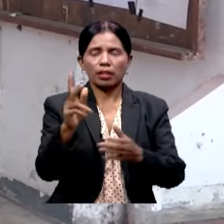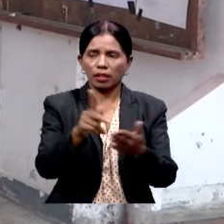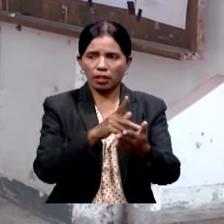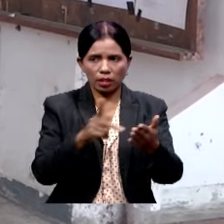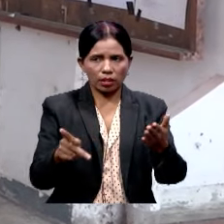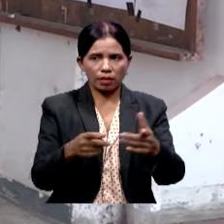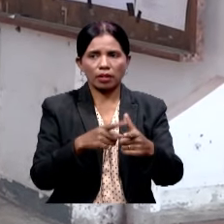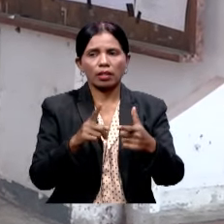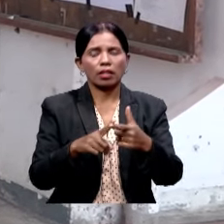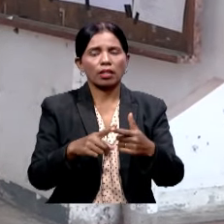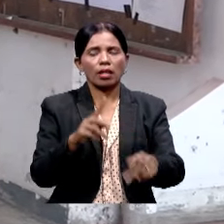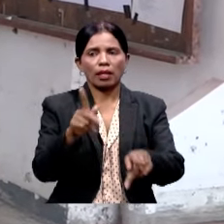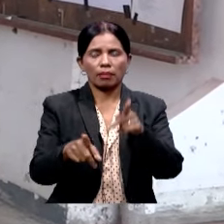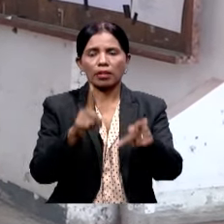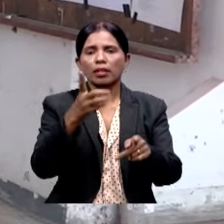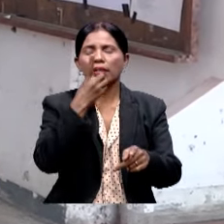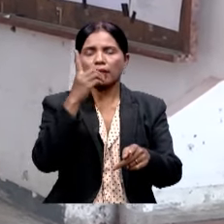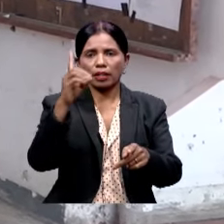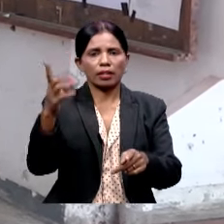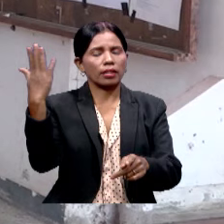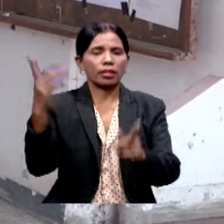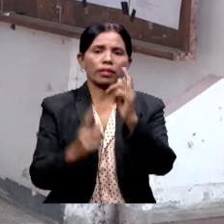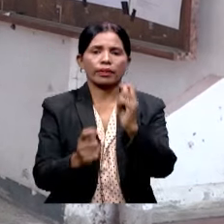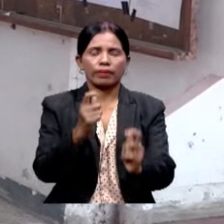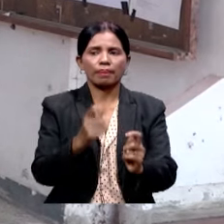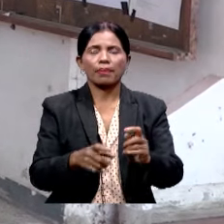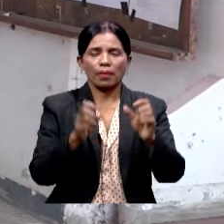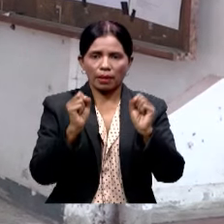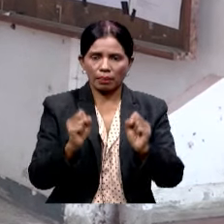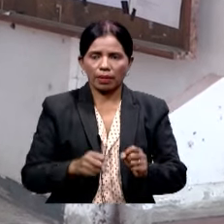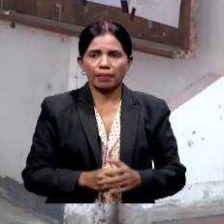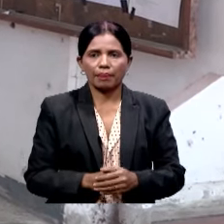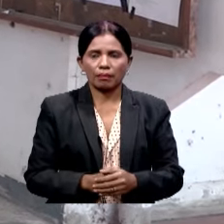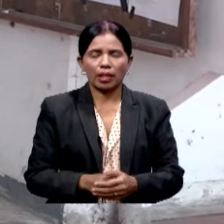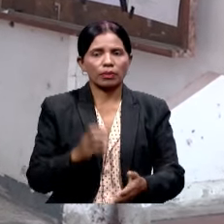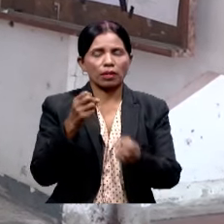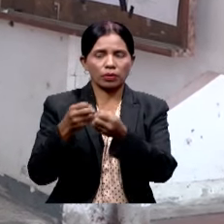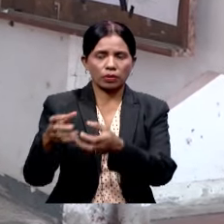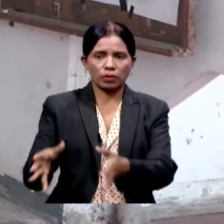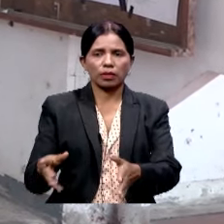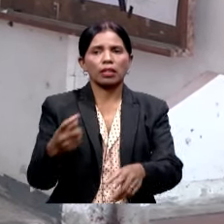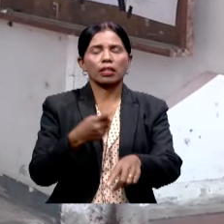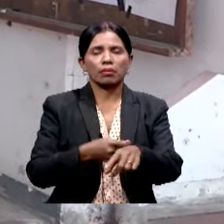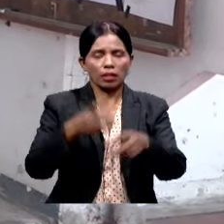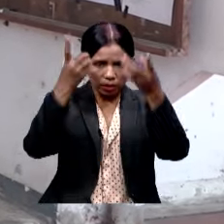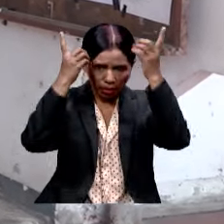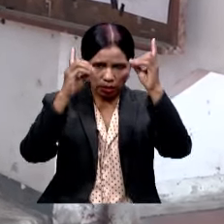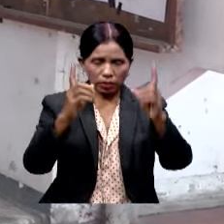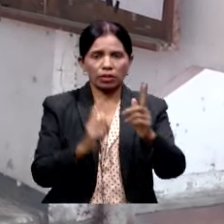nos laia assassin sira ira mac declara e tribunal. Foi de nema que pede ato absolve. Então, a altura neba decisão tribunal sai